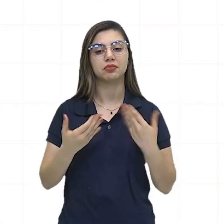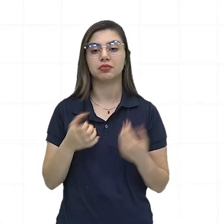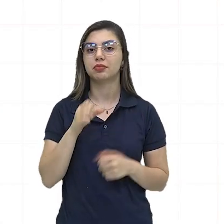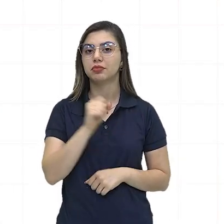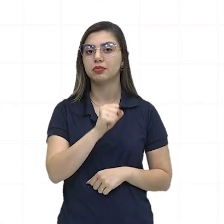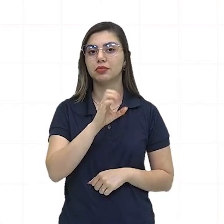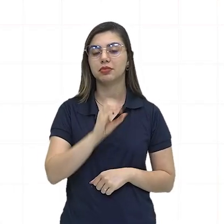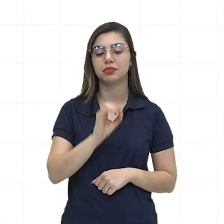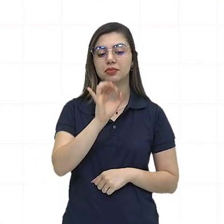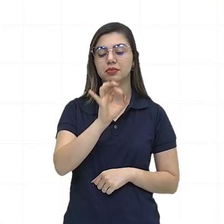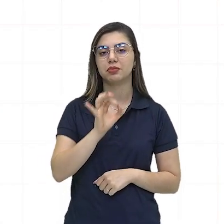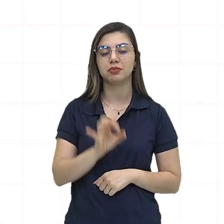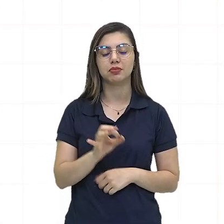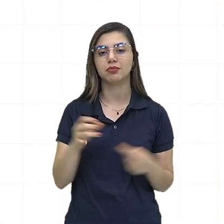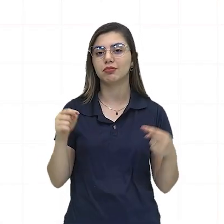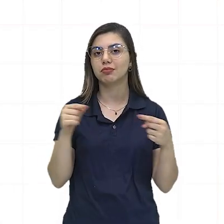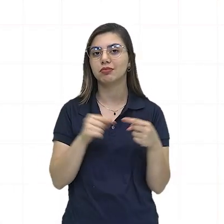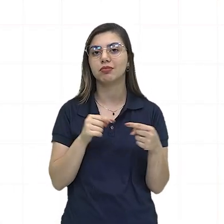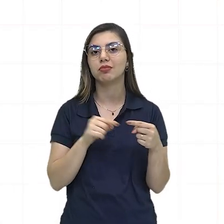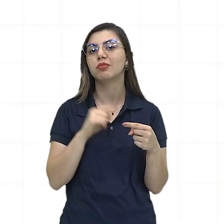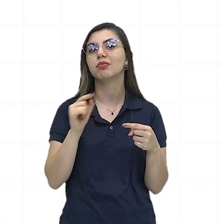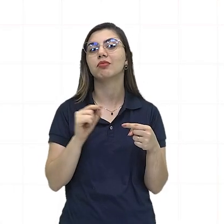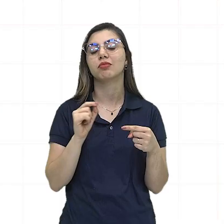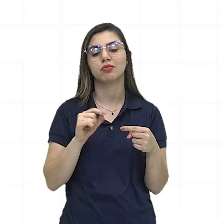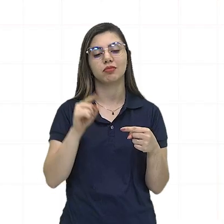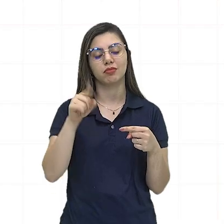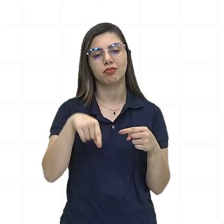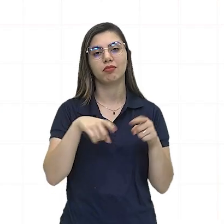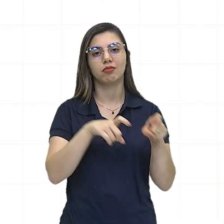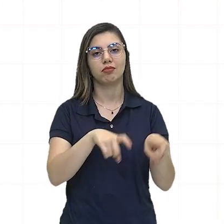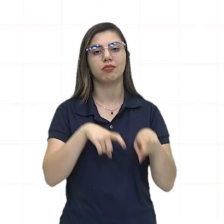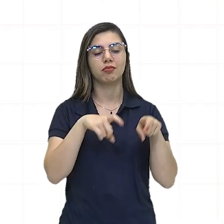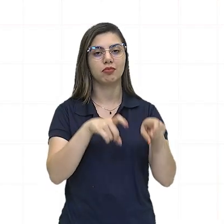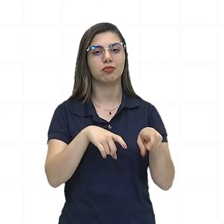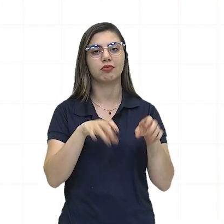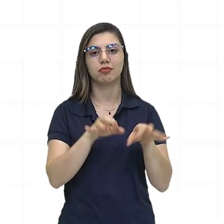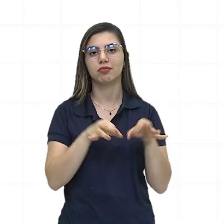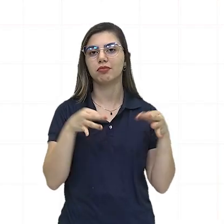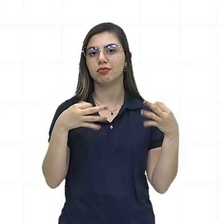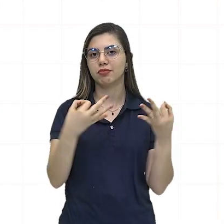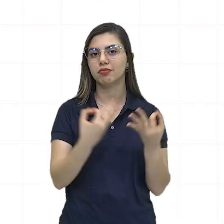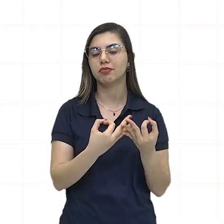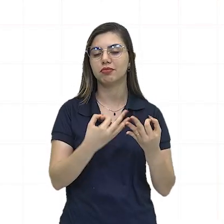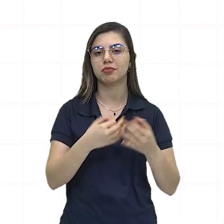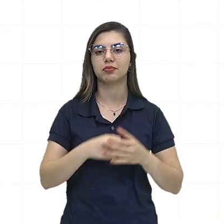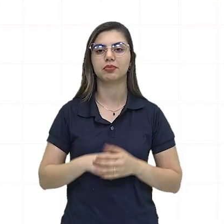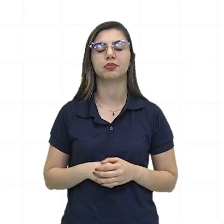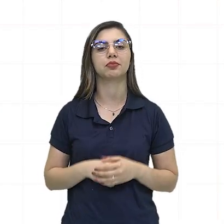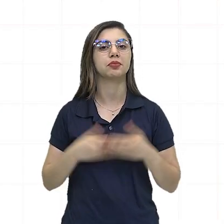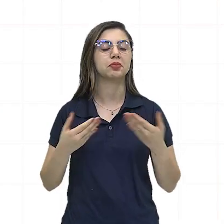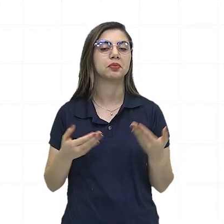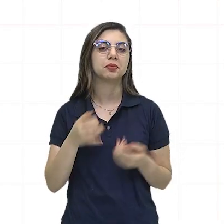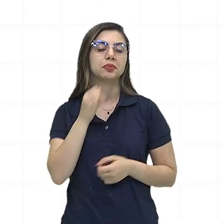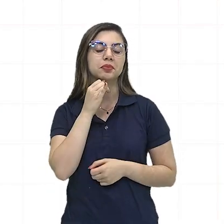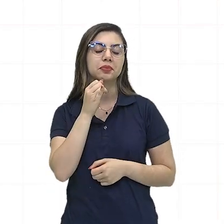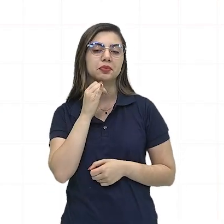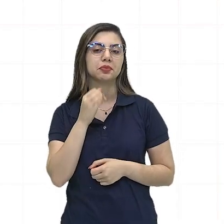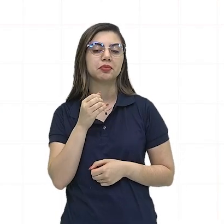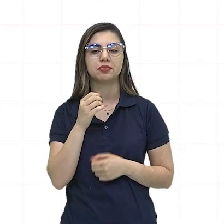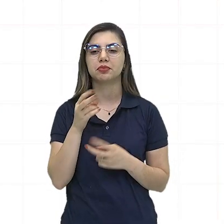são estabelecimentos de agricultura familiar. E aí nós vamos ver, por exemplo,